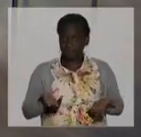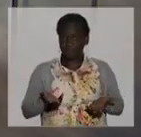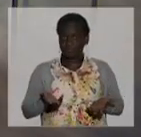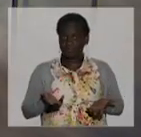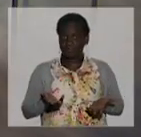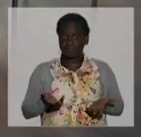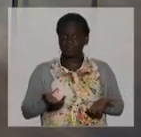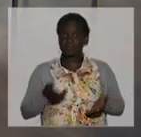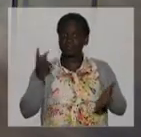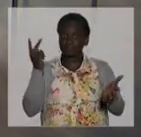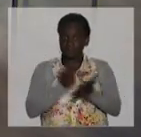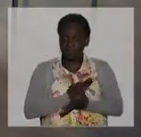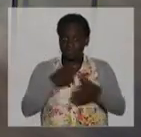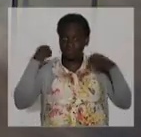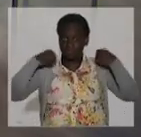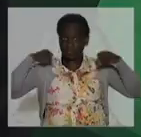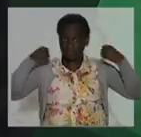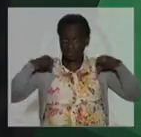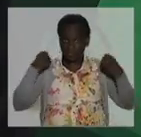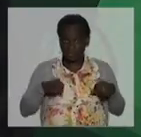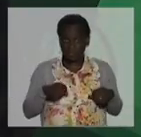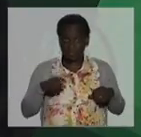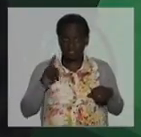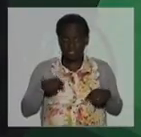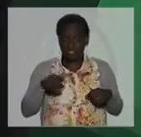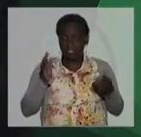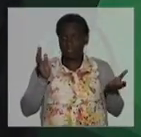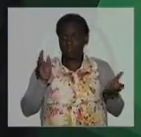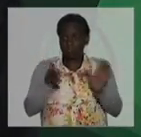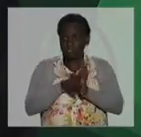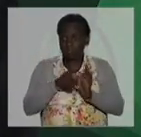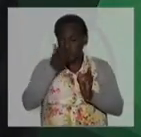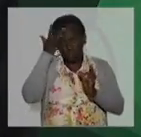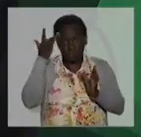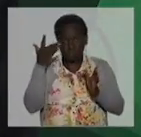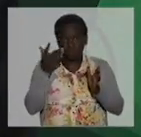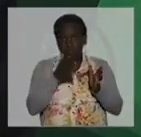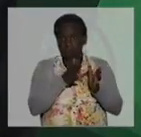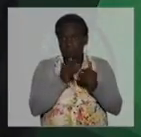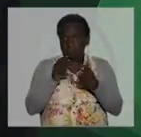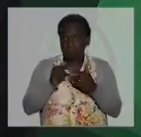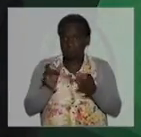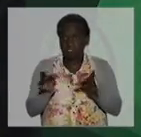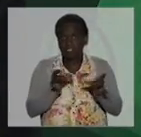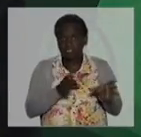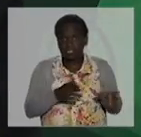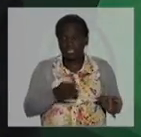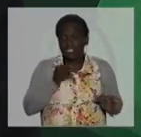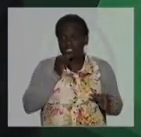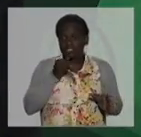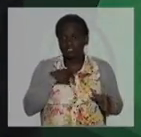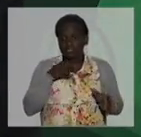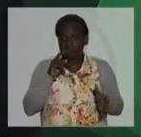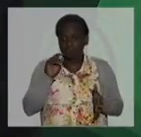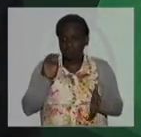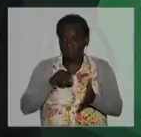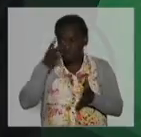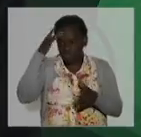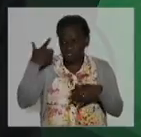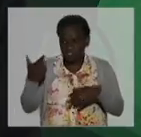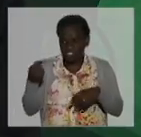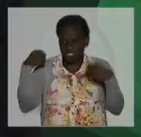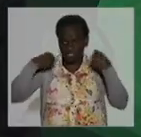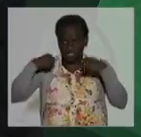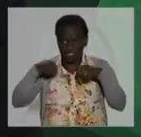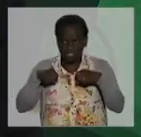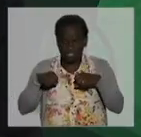verdade. Isso que aconteceu com a educação física é uma questão mercadológica, é uma questão de eu boto 20 para praticar atividade